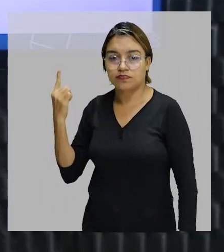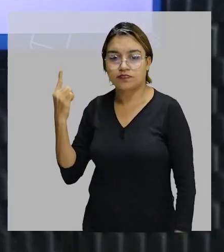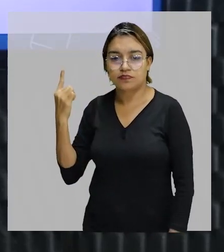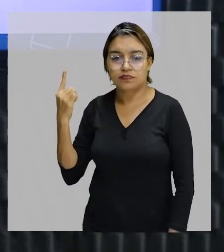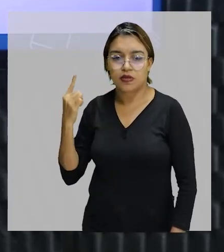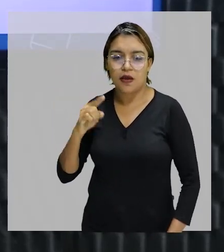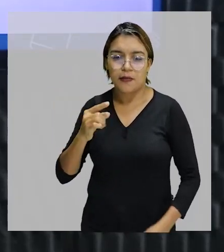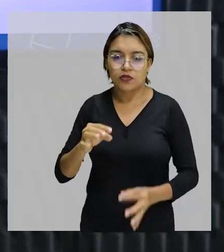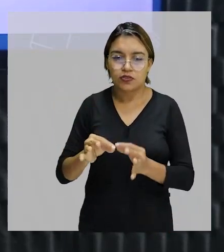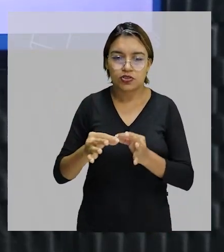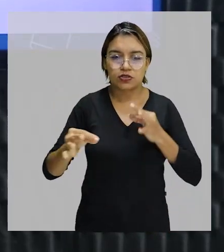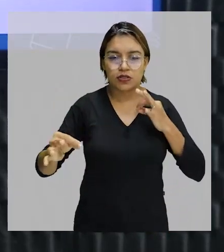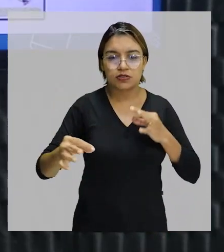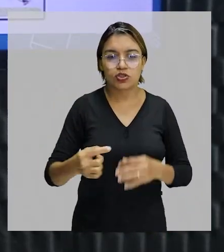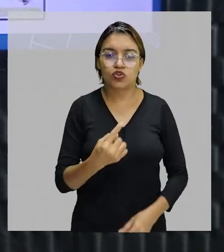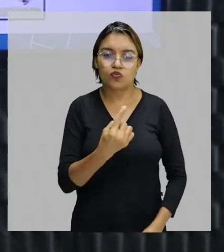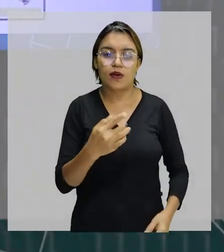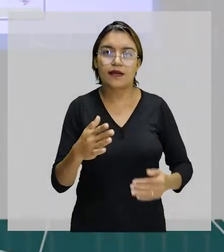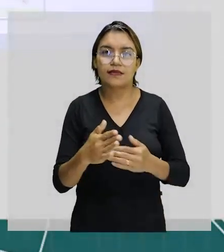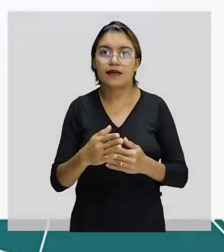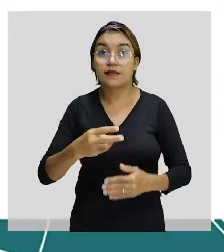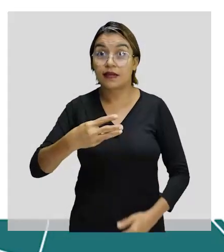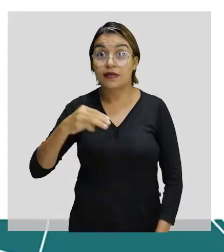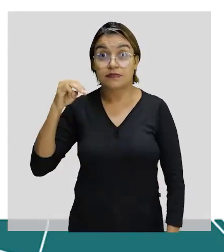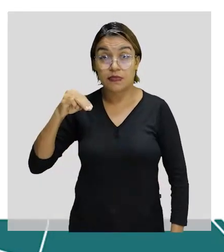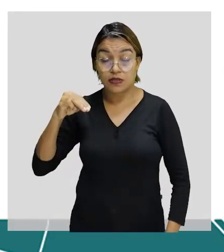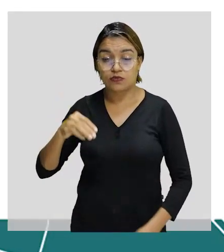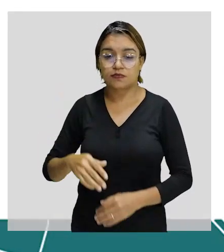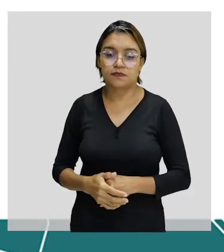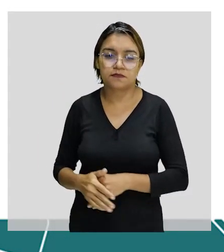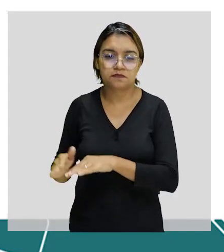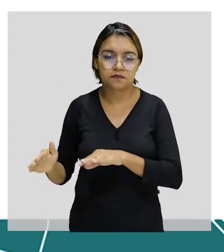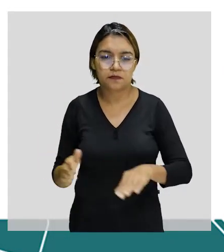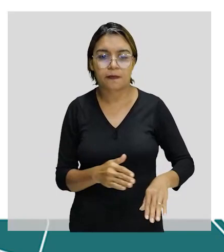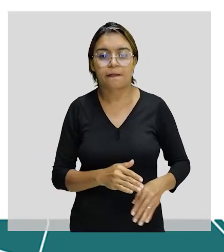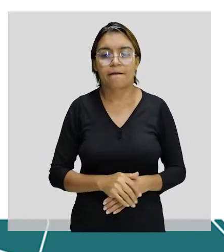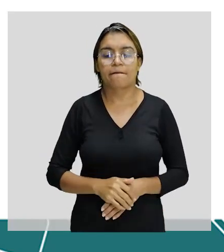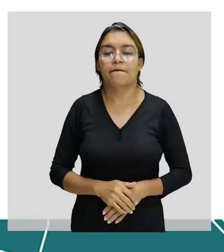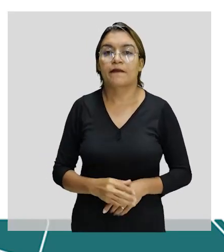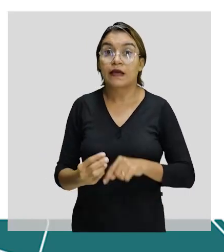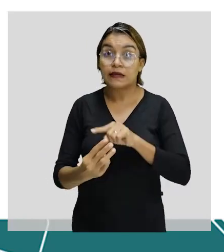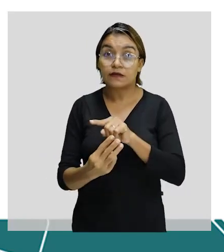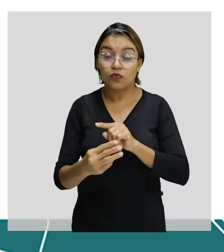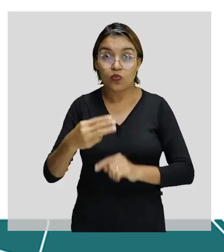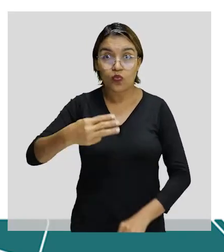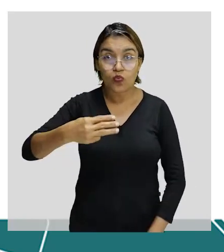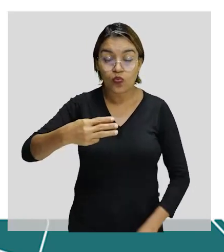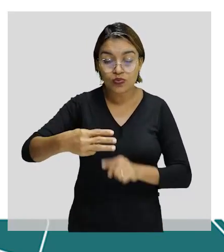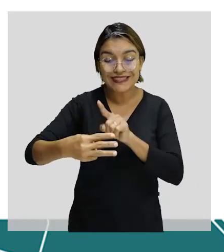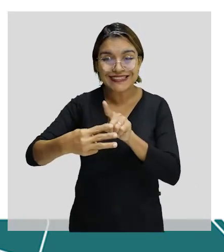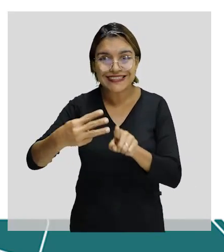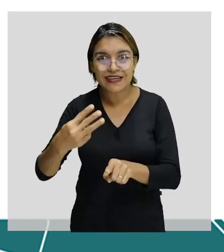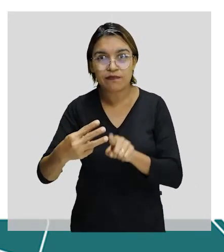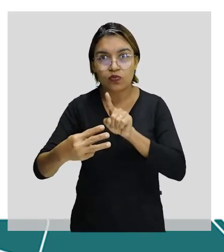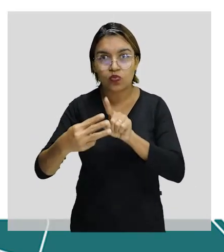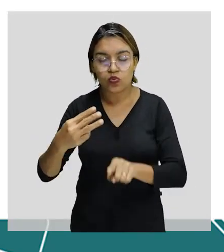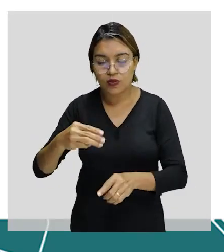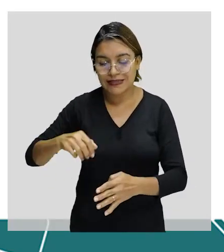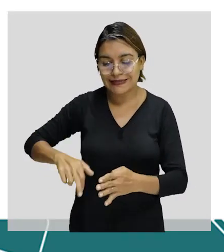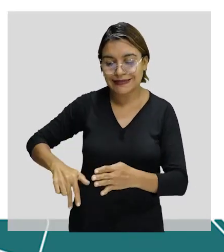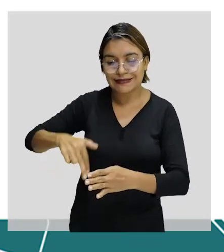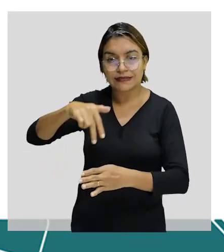1 a 3 metros da caixa de areia. Salto triplo. Mesma lógicazinha do salto em distância, mesma quantidade